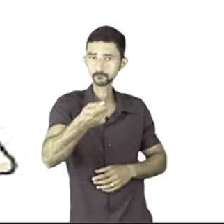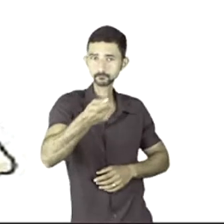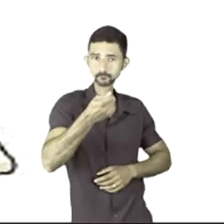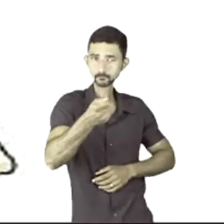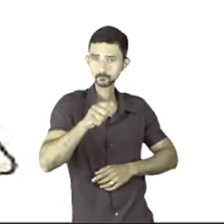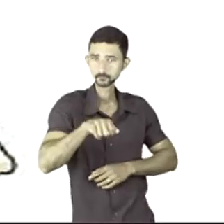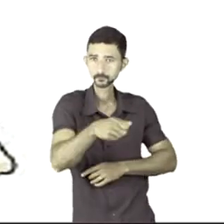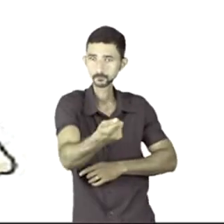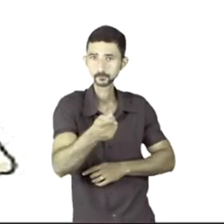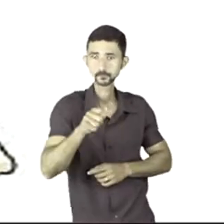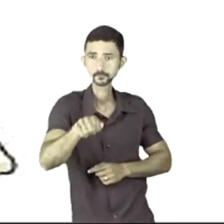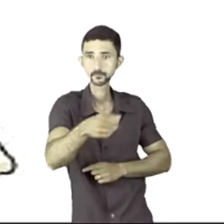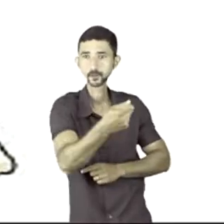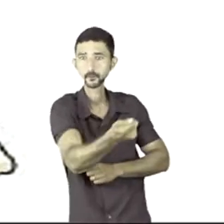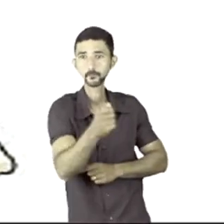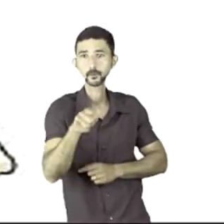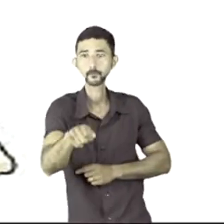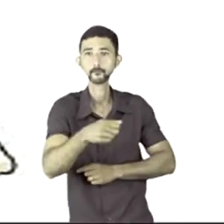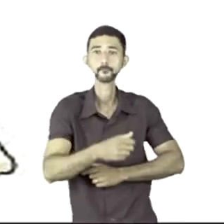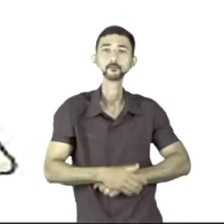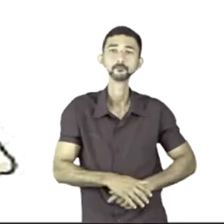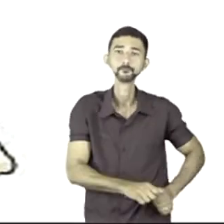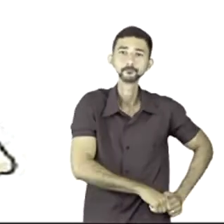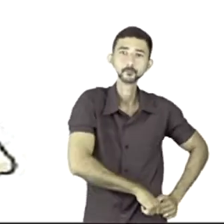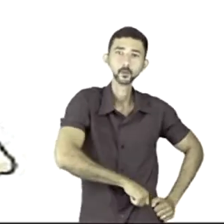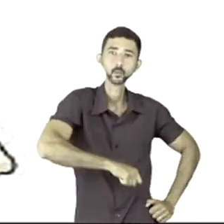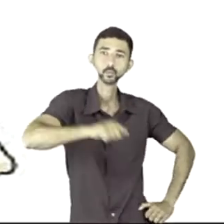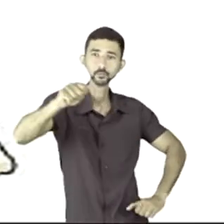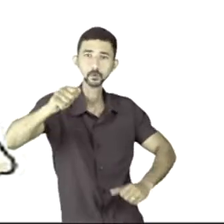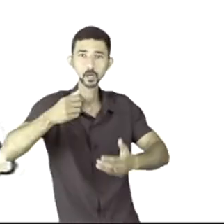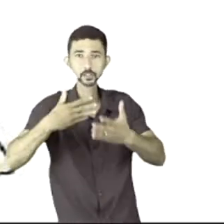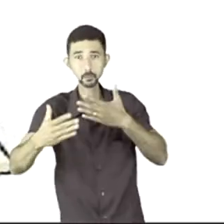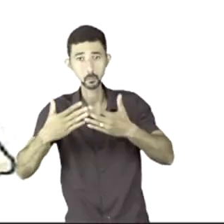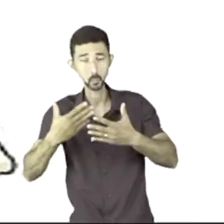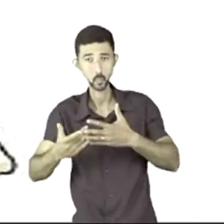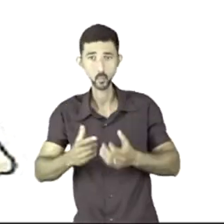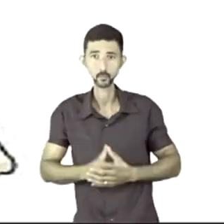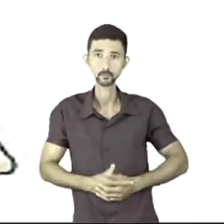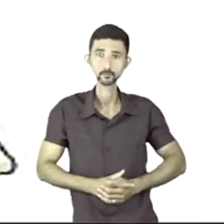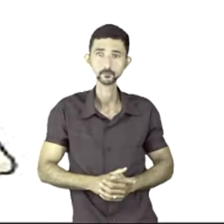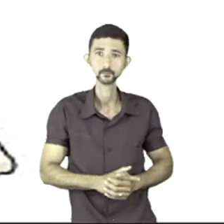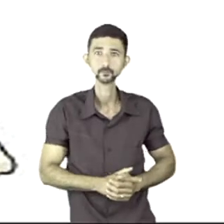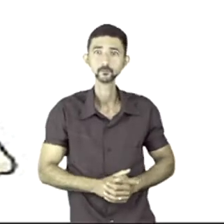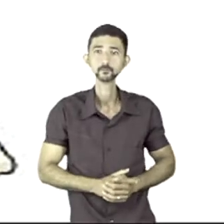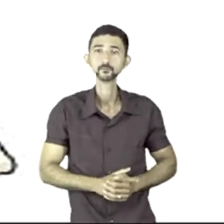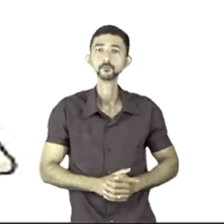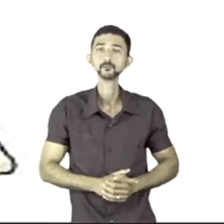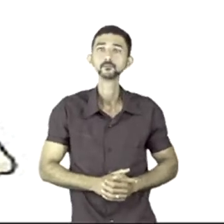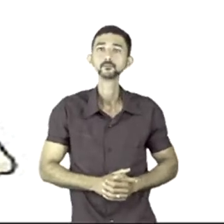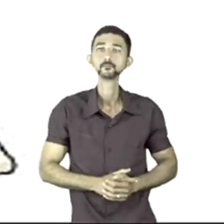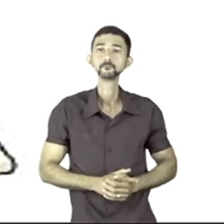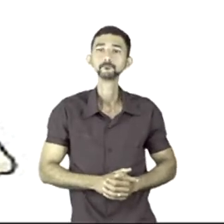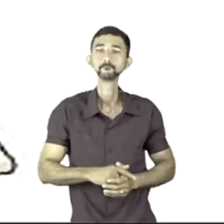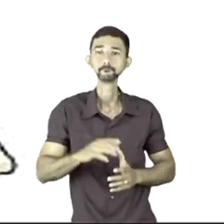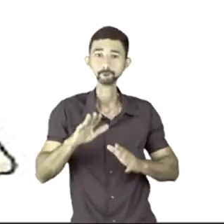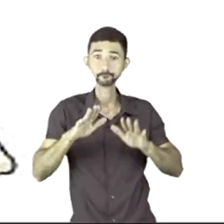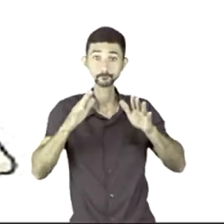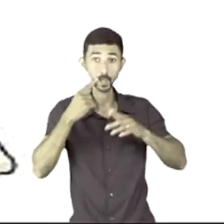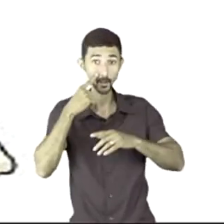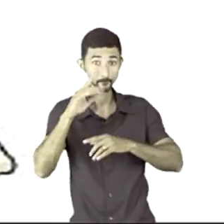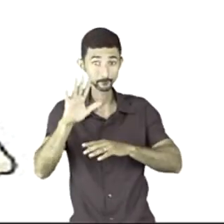tem a espada, o sabre ou o florete. É